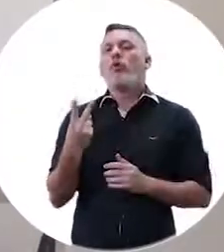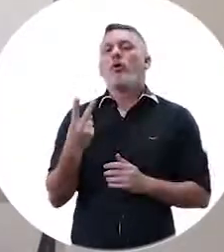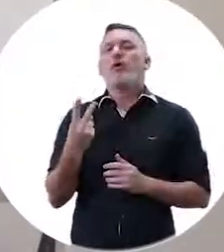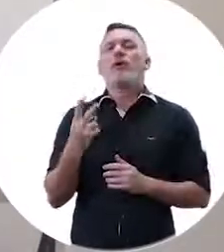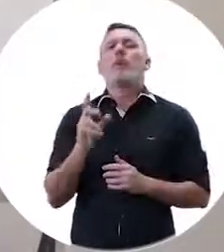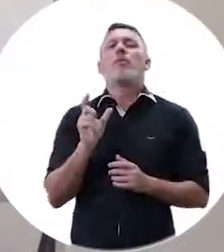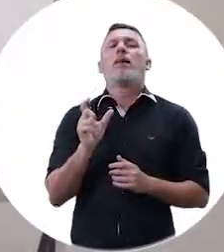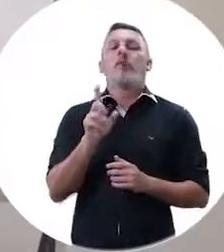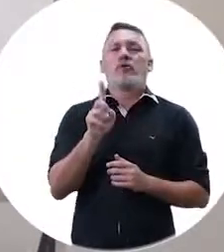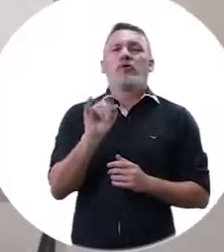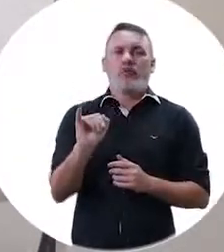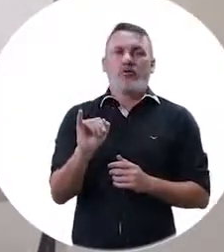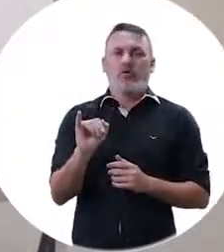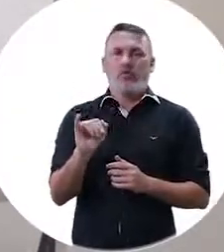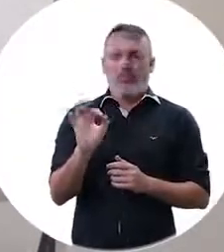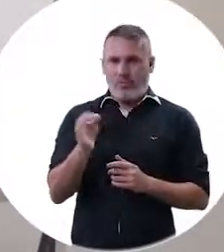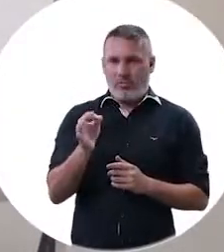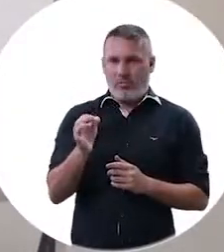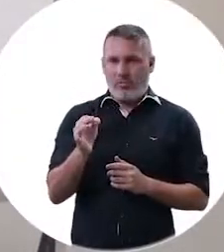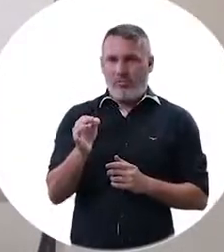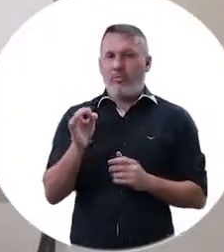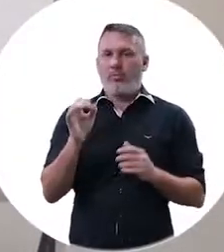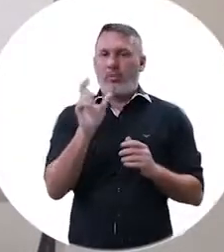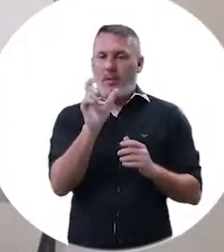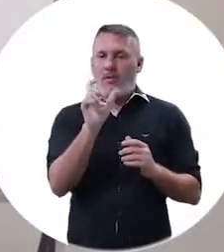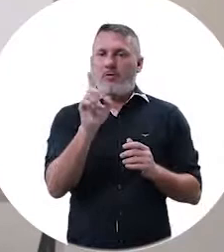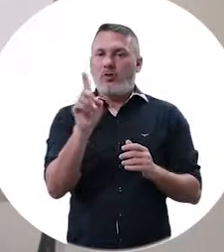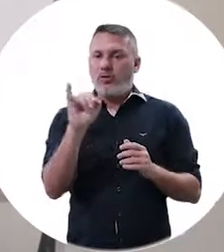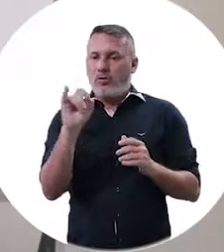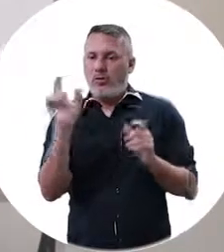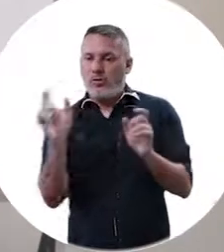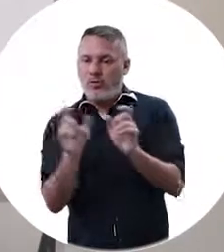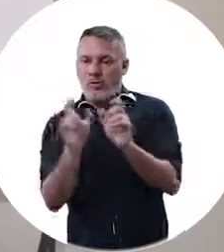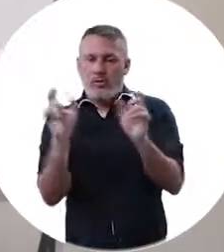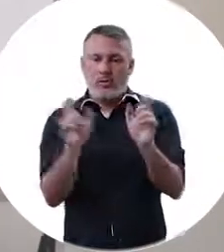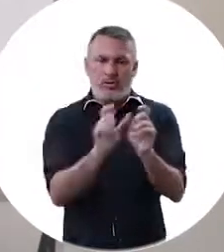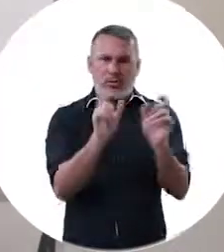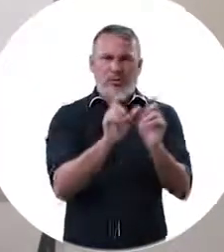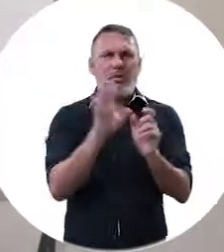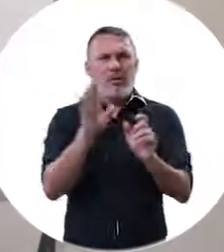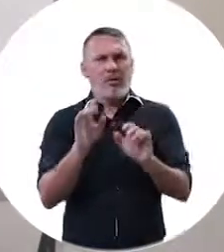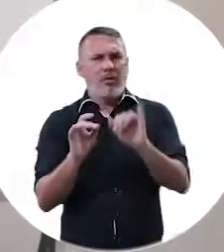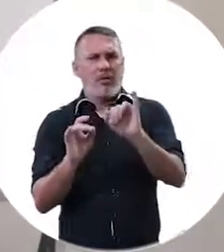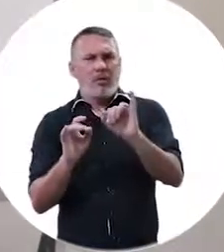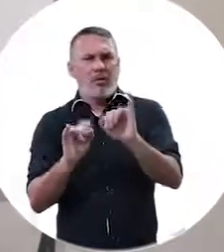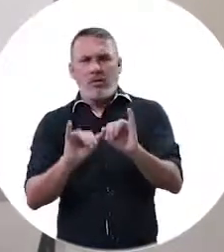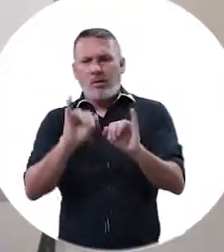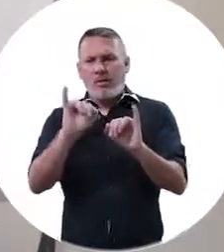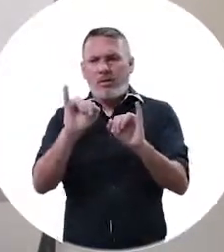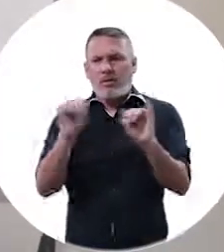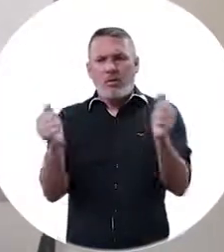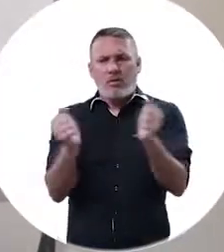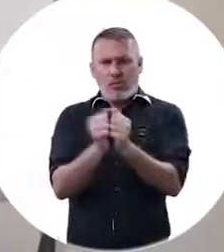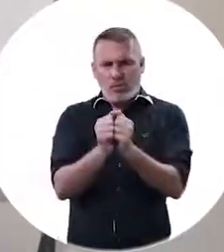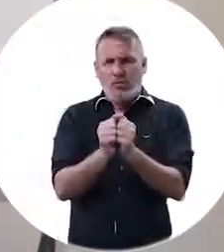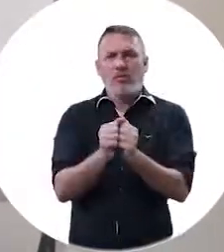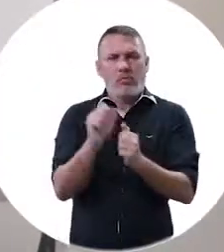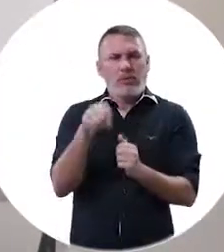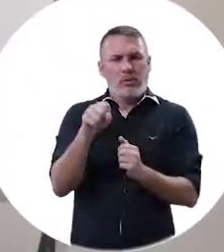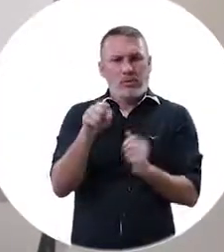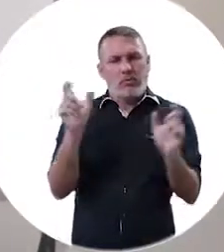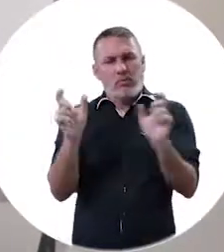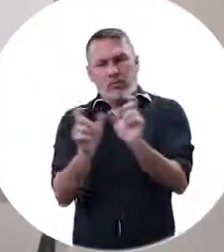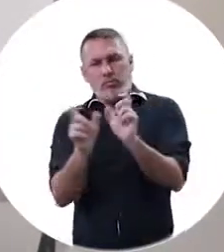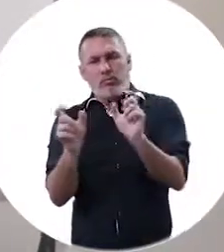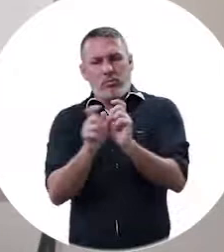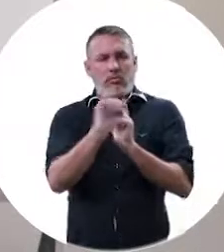quadro anterior? Di. Di, in. Professor, 2 i juntos assim? Sim.